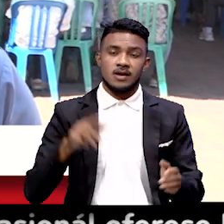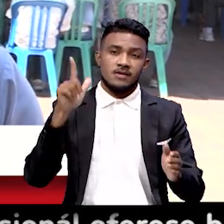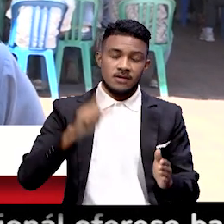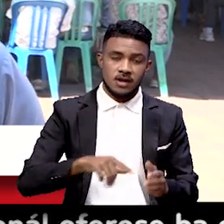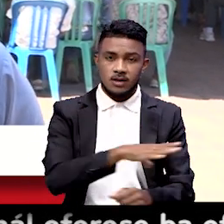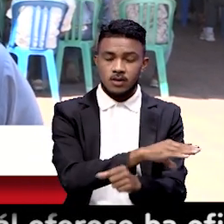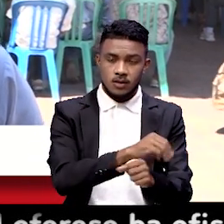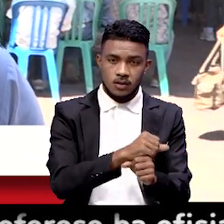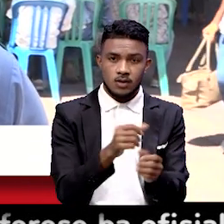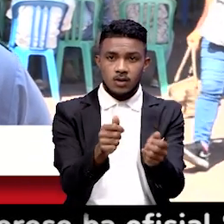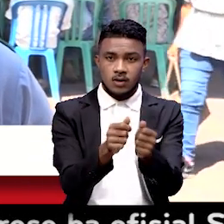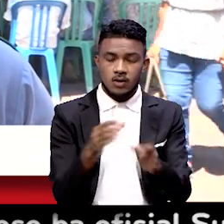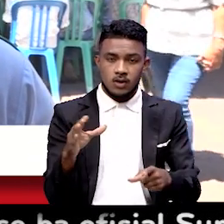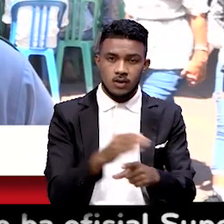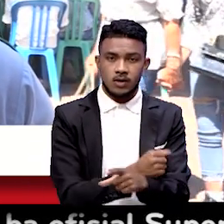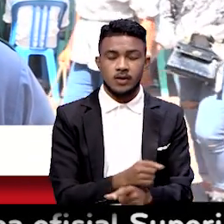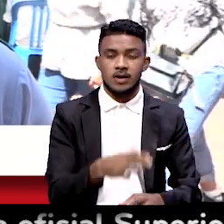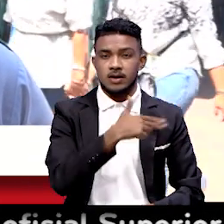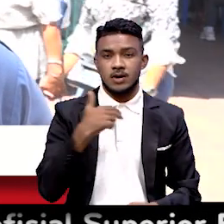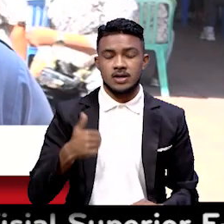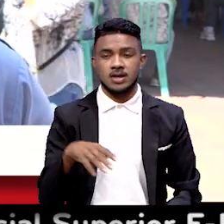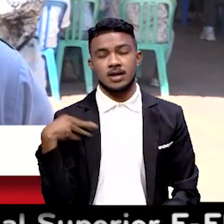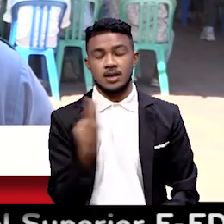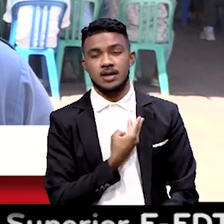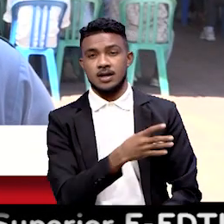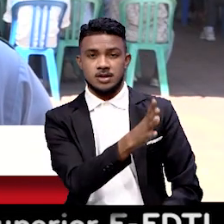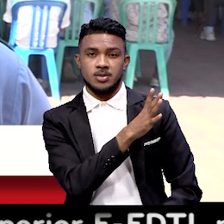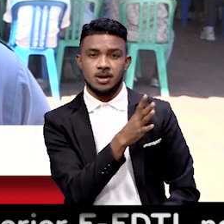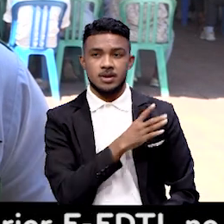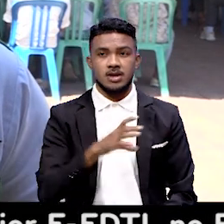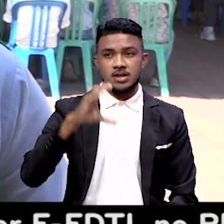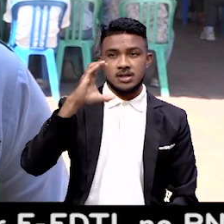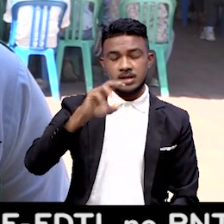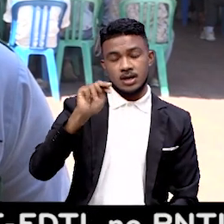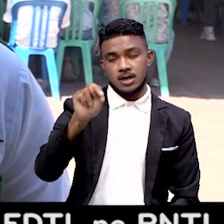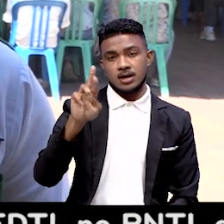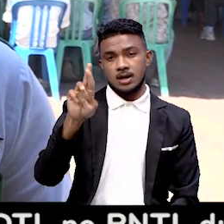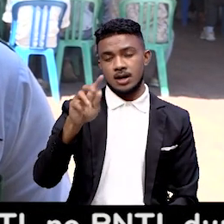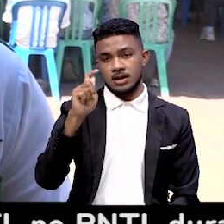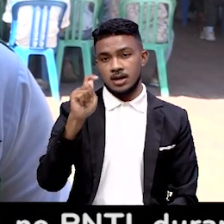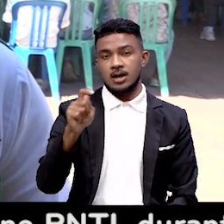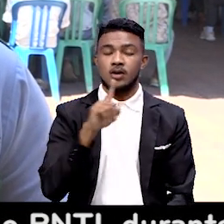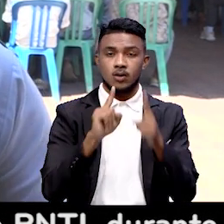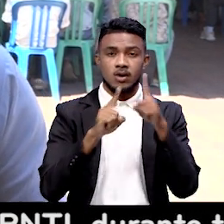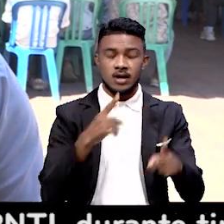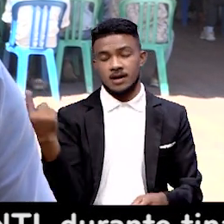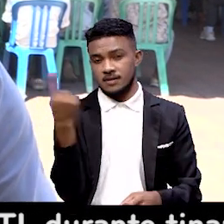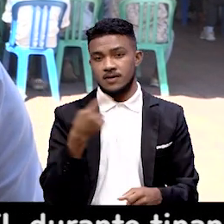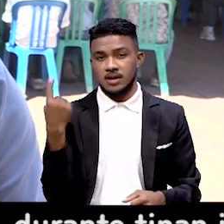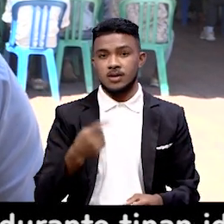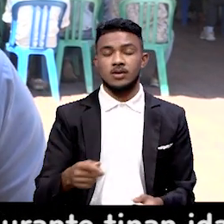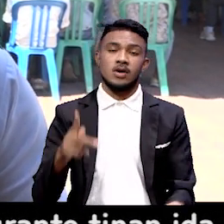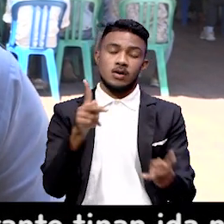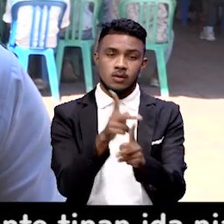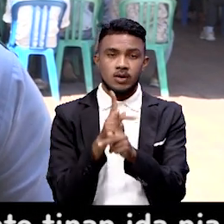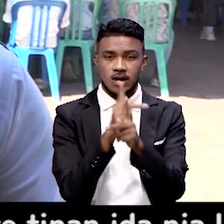Indonesia mai be ite espera kata Senarte bawoi Senarte kulian afatin ho di defende